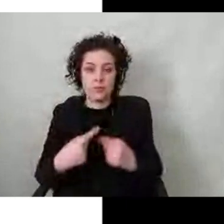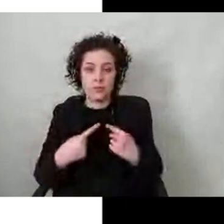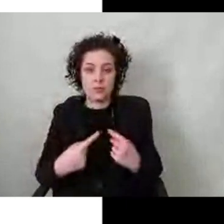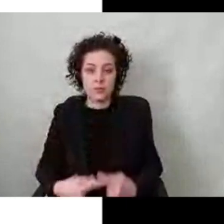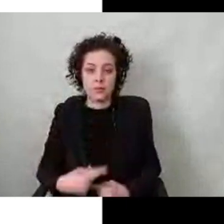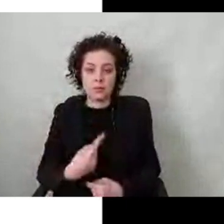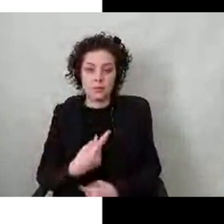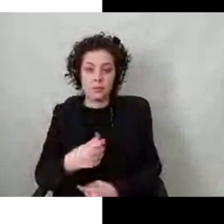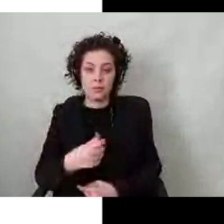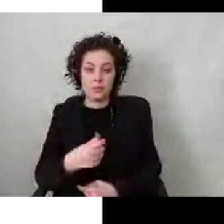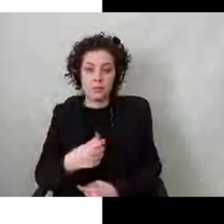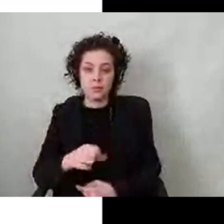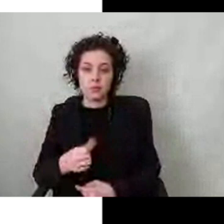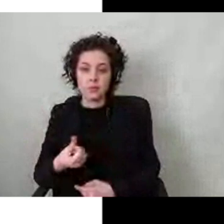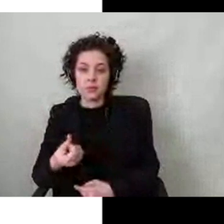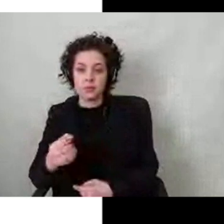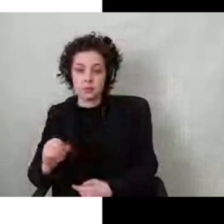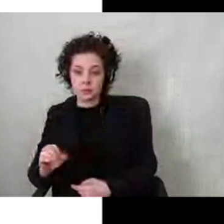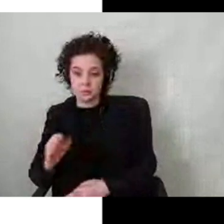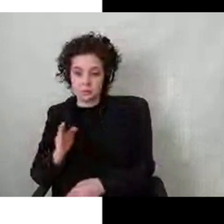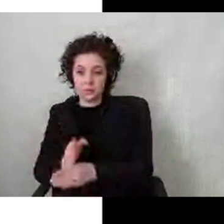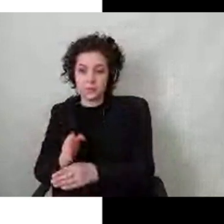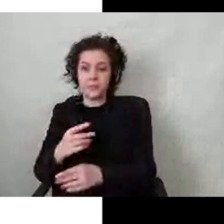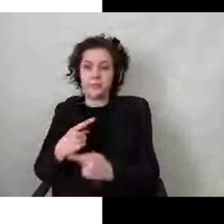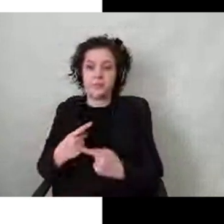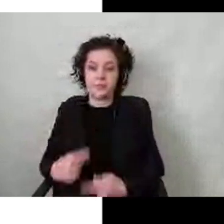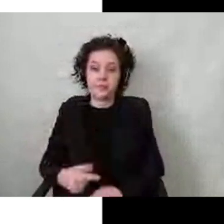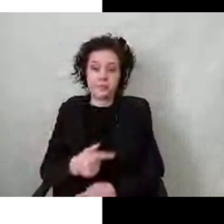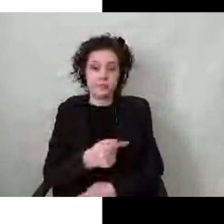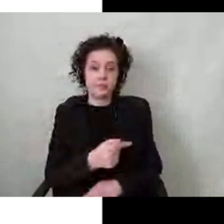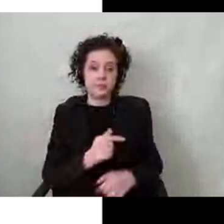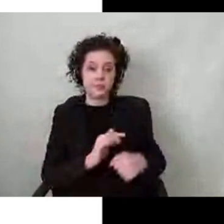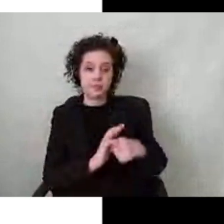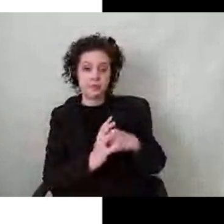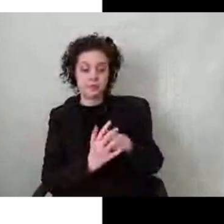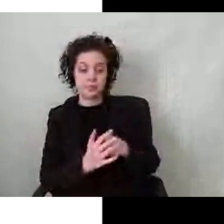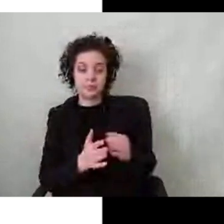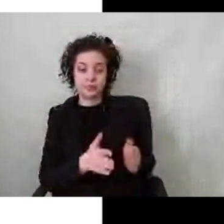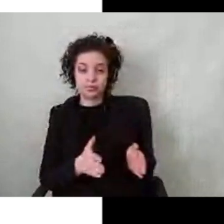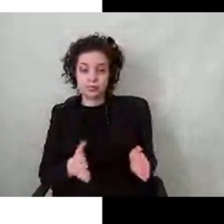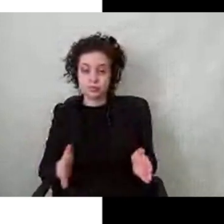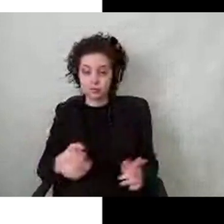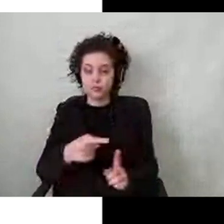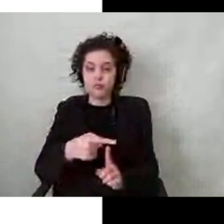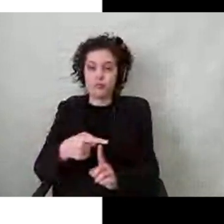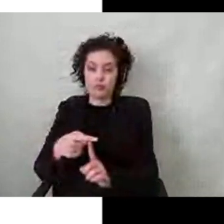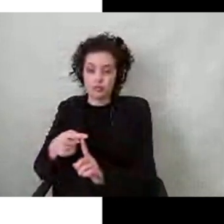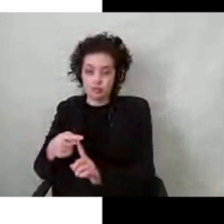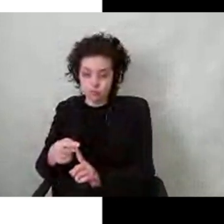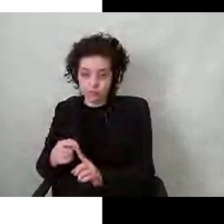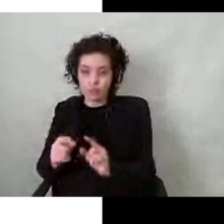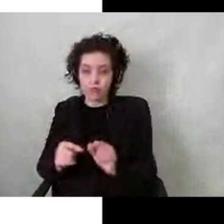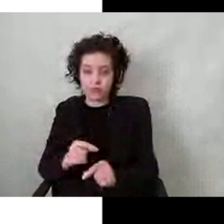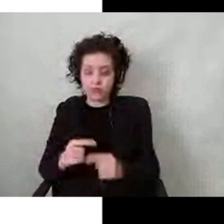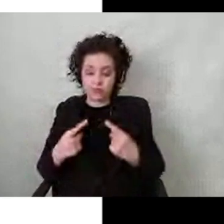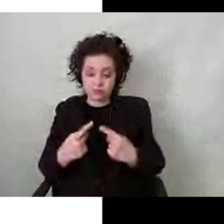1960. 7 coronavírus descritos com capacidade de causar doenças em humanos.